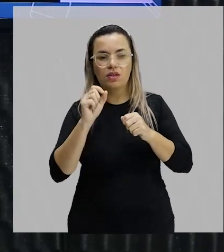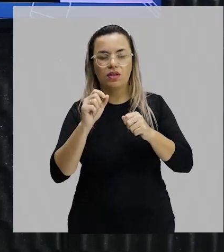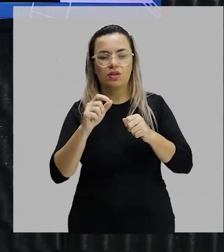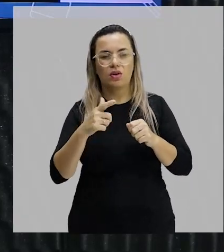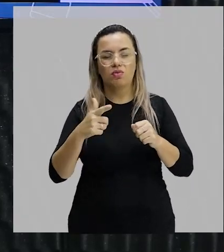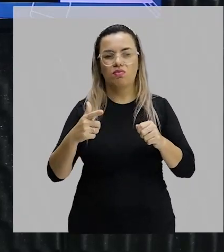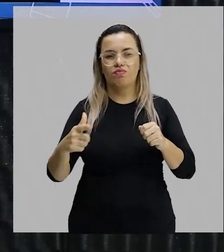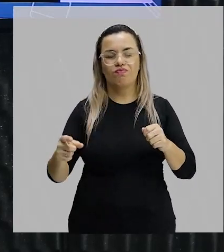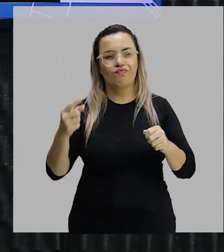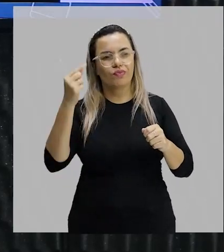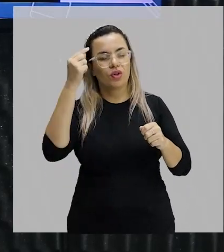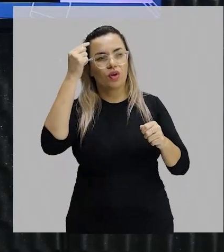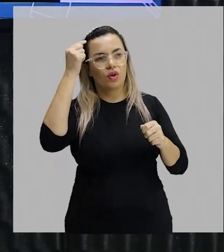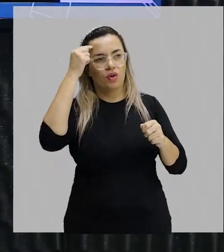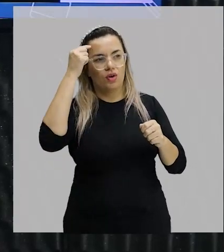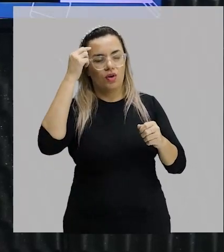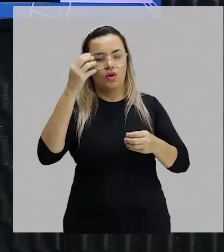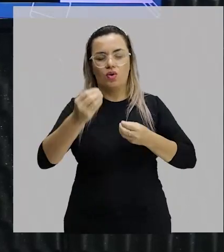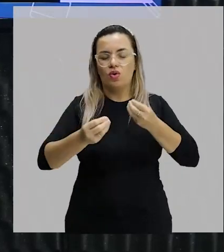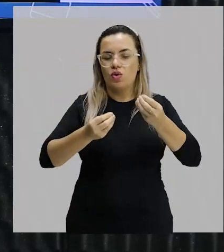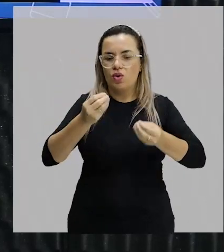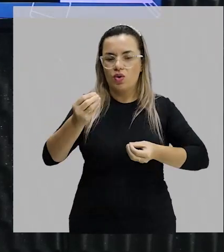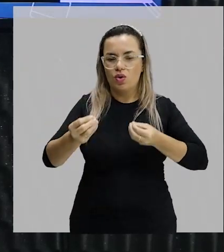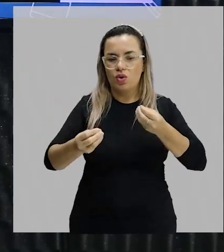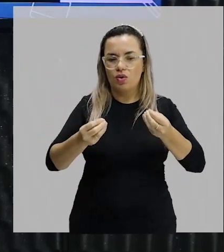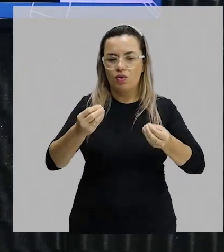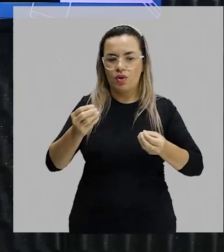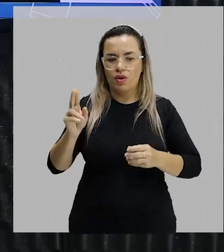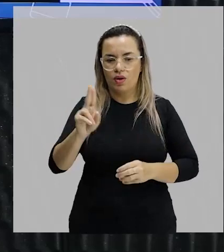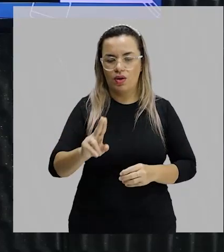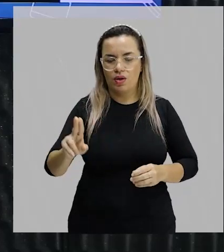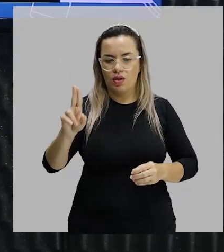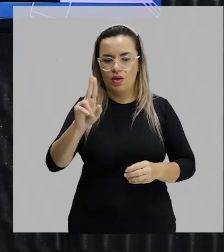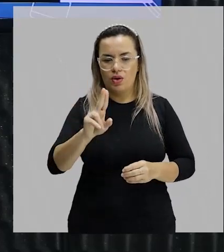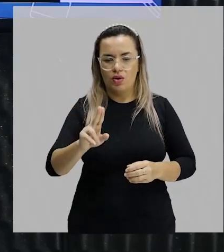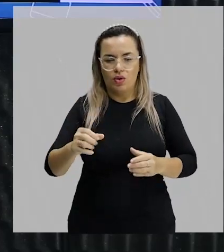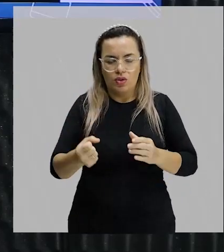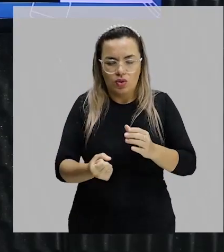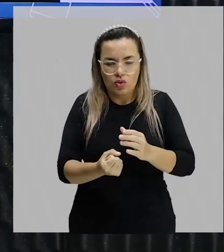tem noção da forma como ele caracteriza a personagem e ele cria